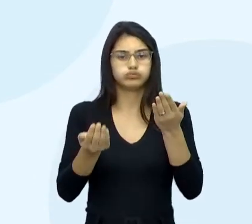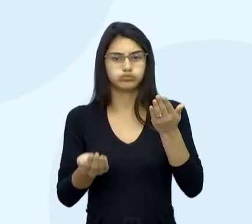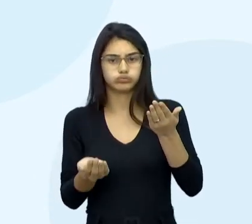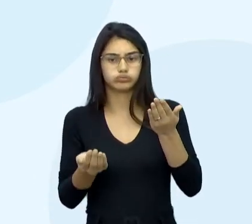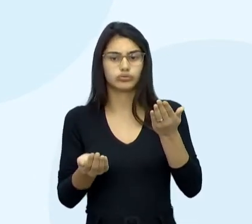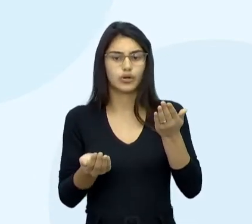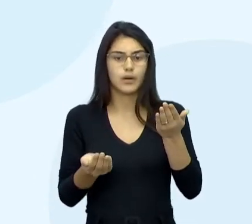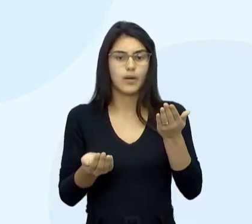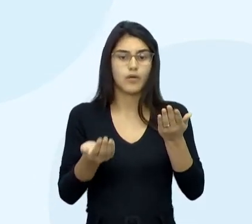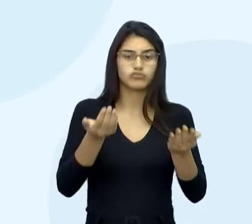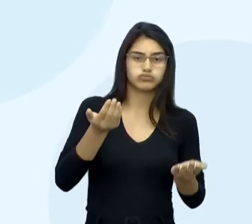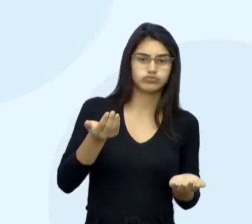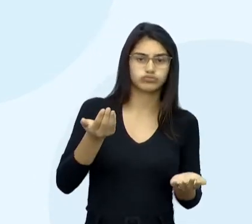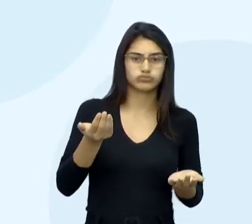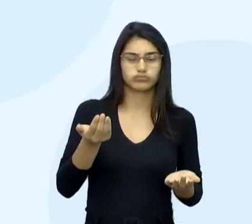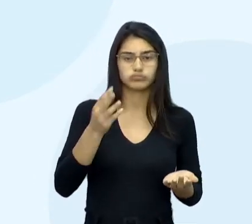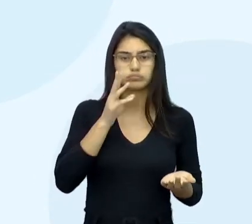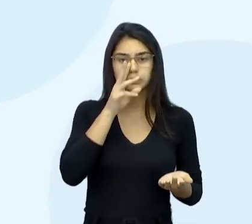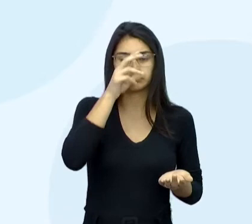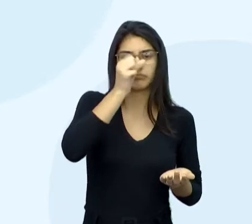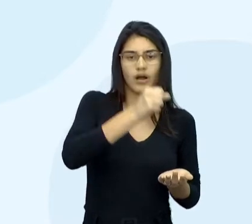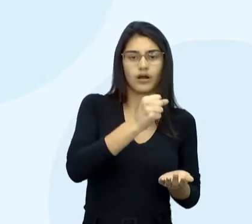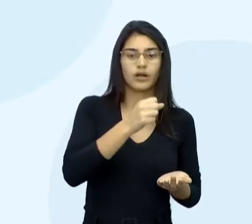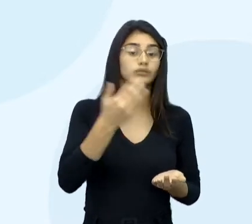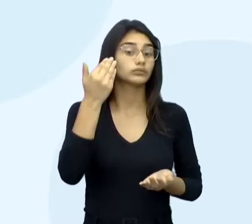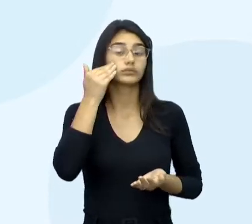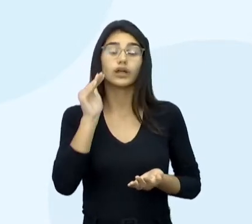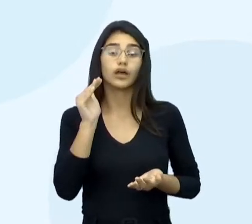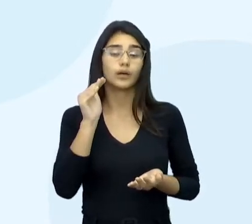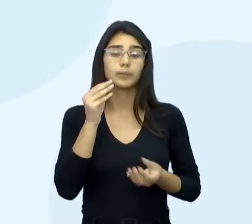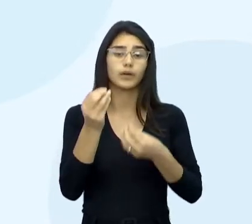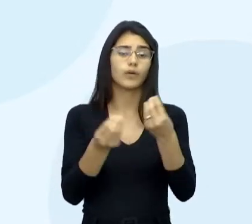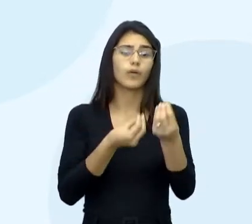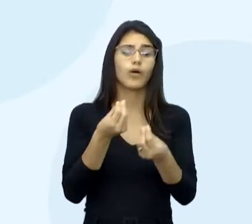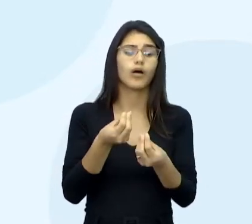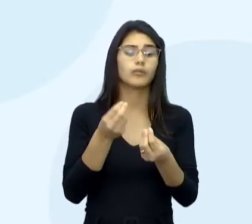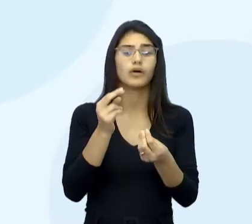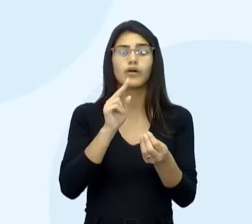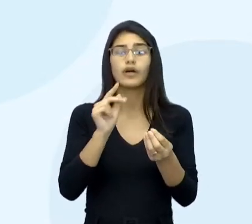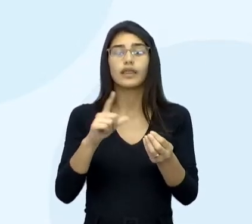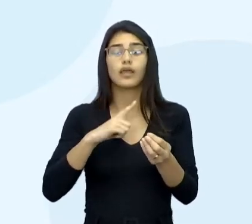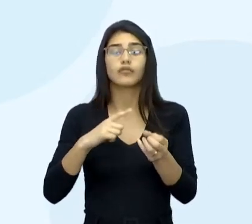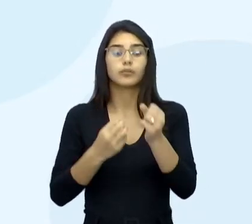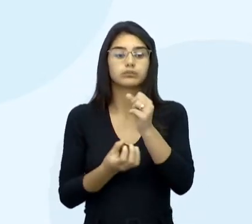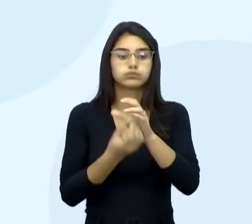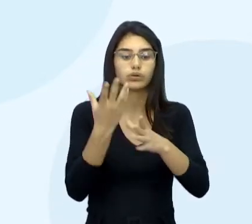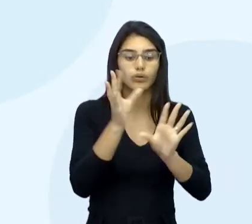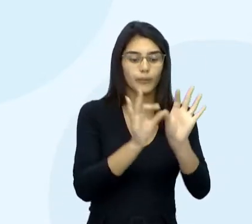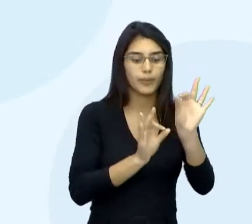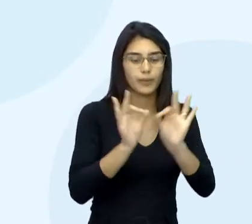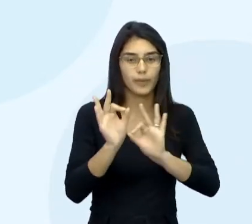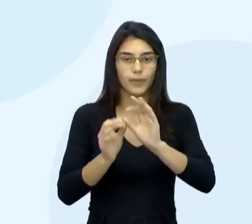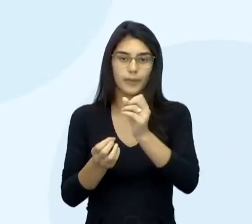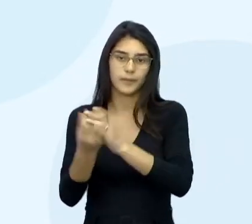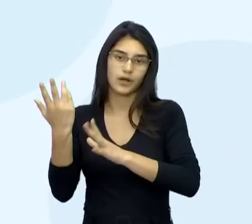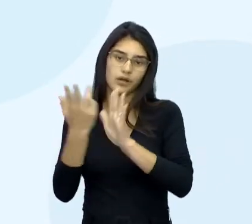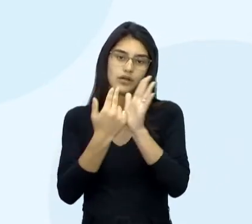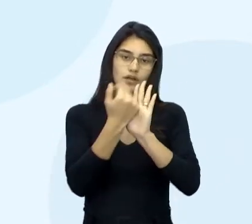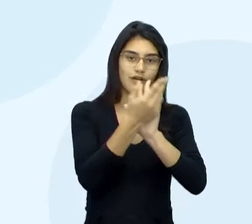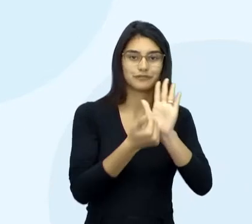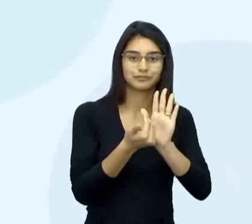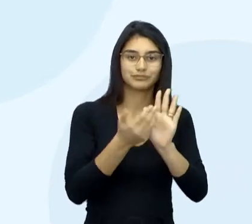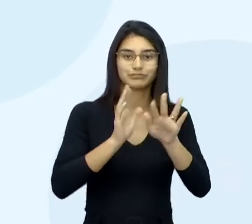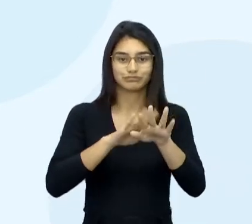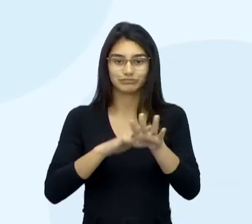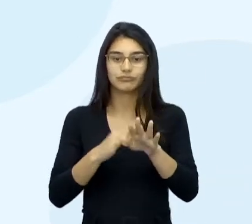Magno, isso aqui deve ser mais pesado. A gente não sabe como foi o projeto de desenvolvimento dessa arte,